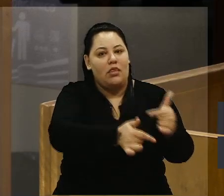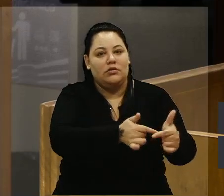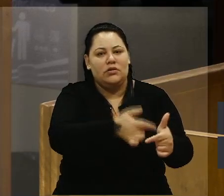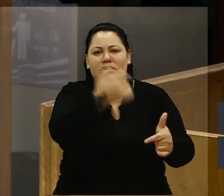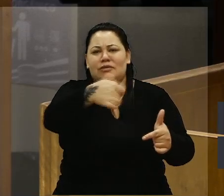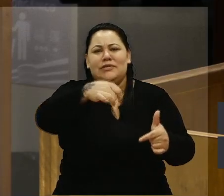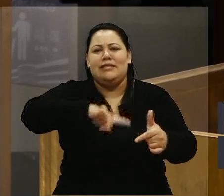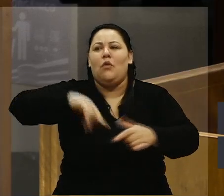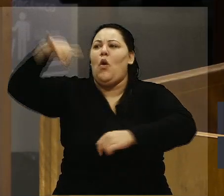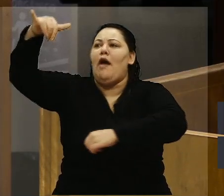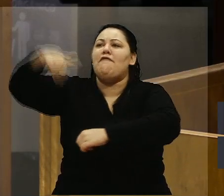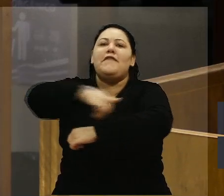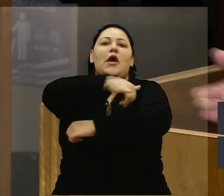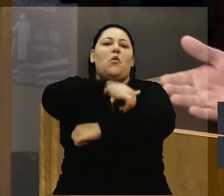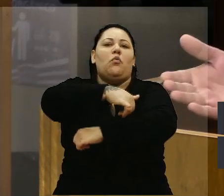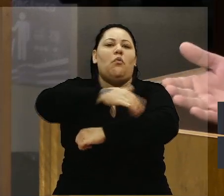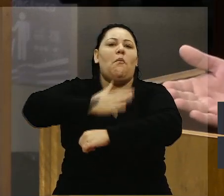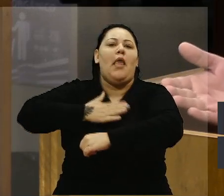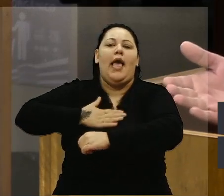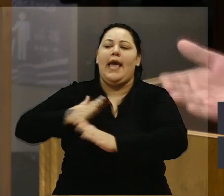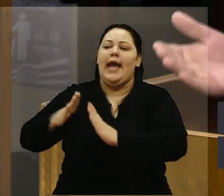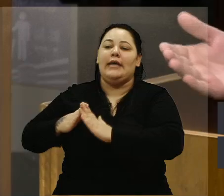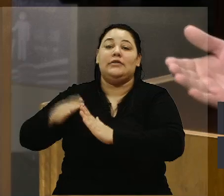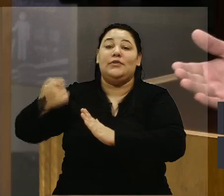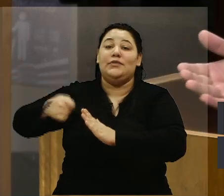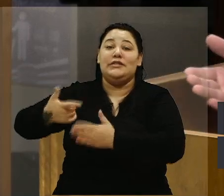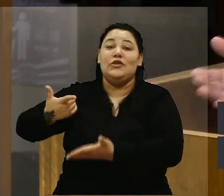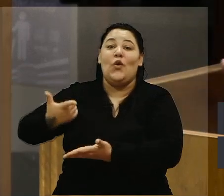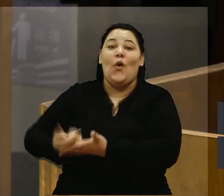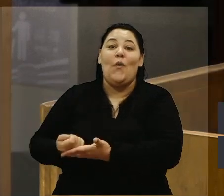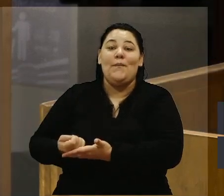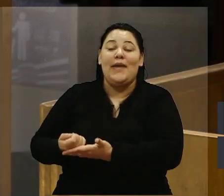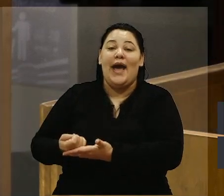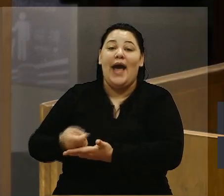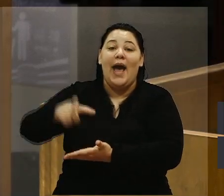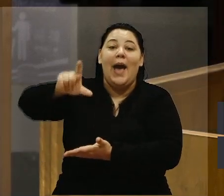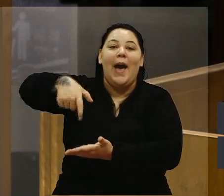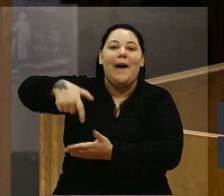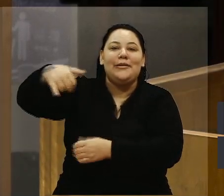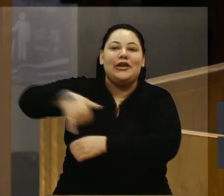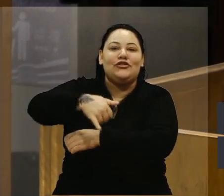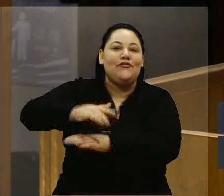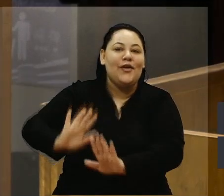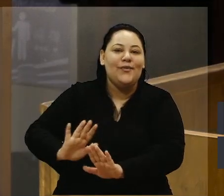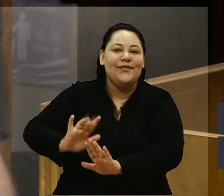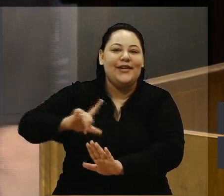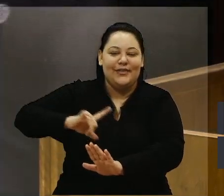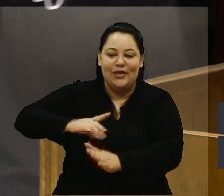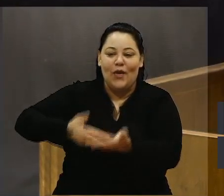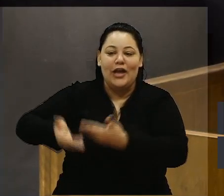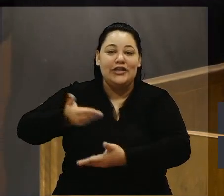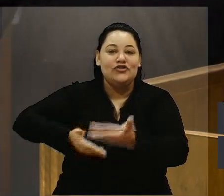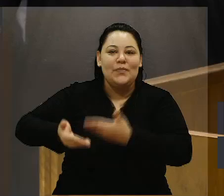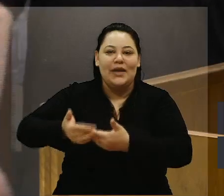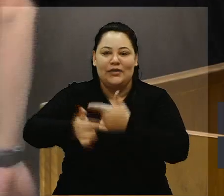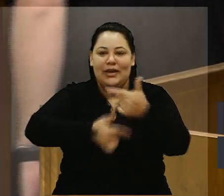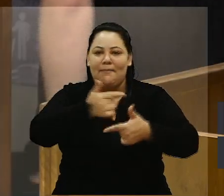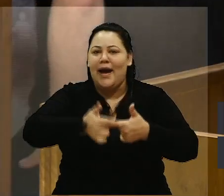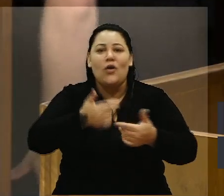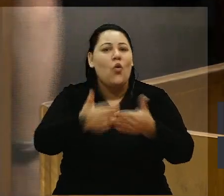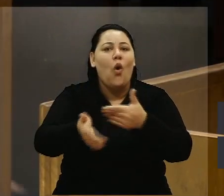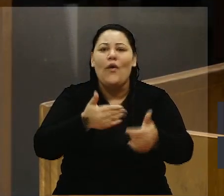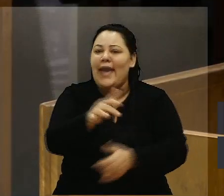avião lá na minha garagem, eu preciso ter dinheiro para comprar passagem. Por que eu preciso de um avião? Então, eu tendo o atendimento, eu tendo os serviços, seja na educação, seja